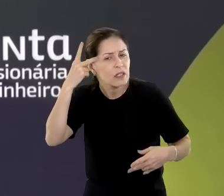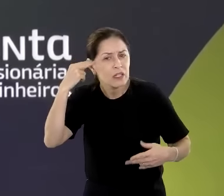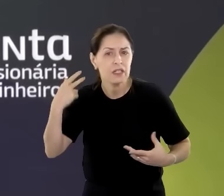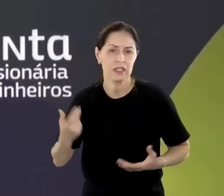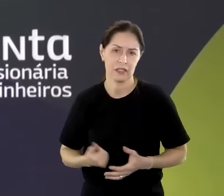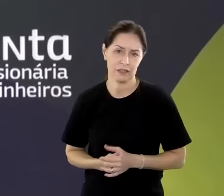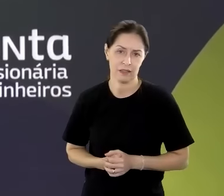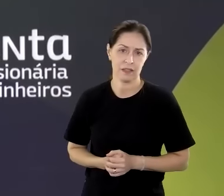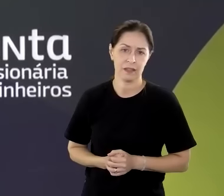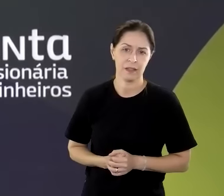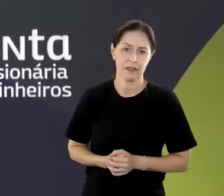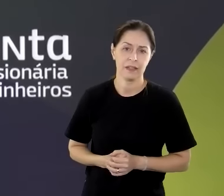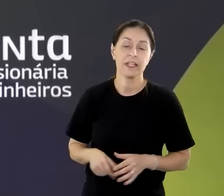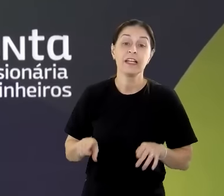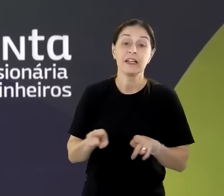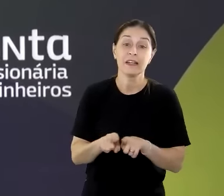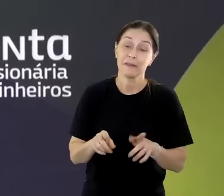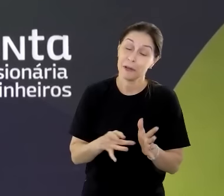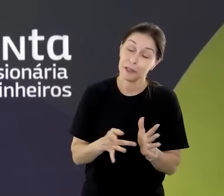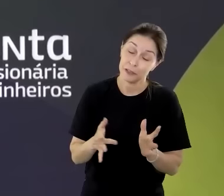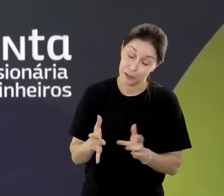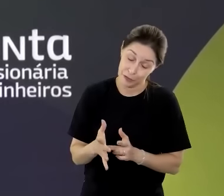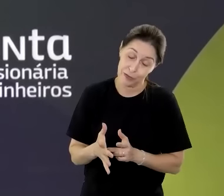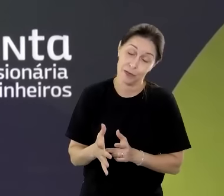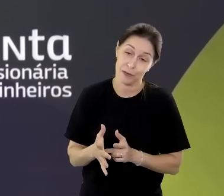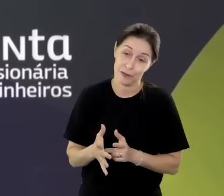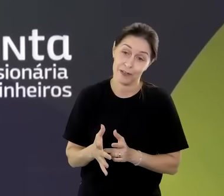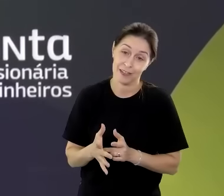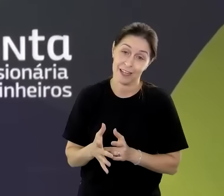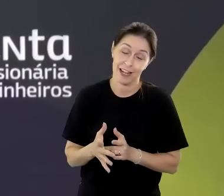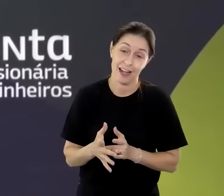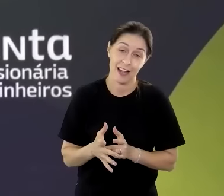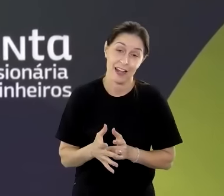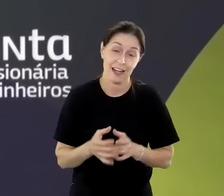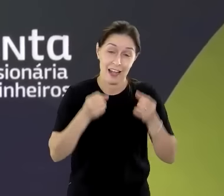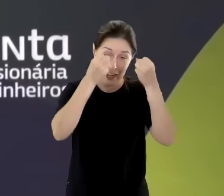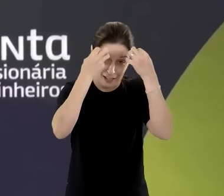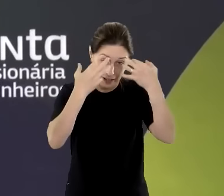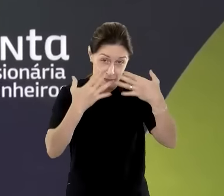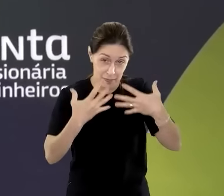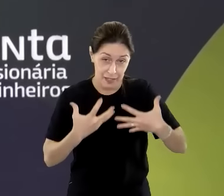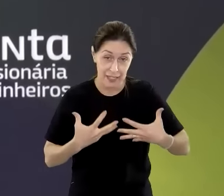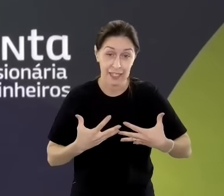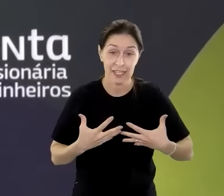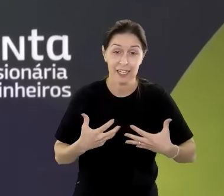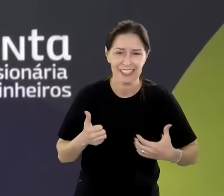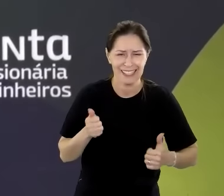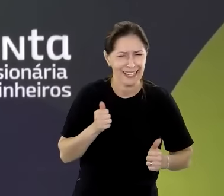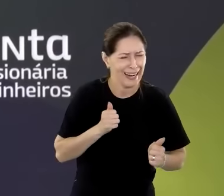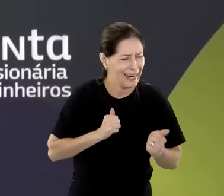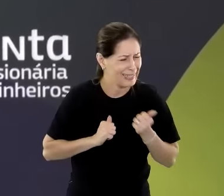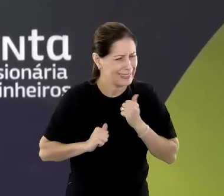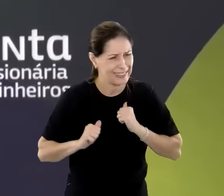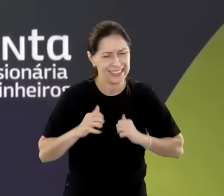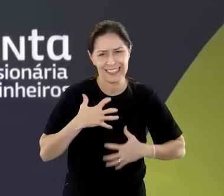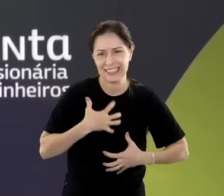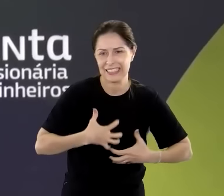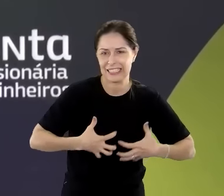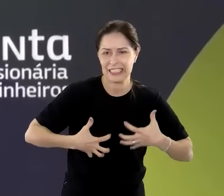Quarto, Jesus fala sobre uma inquietação. Vejam vocês o verso